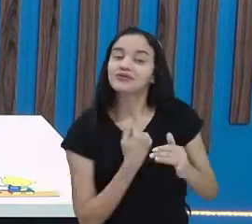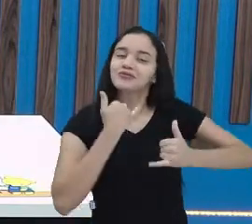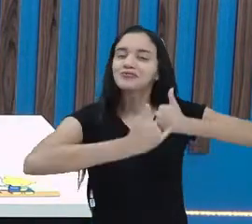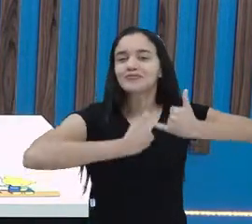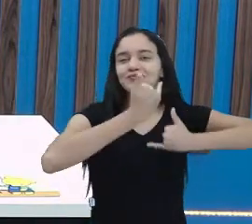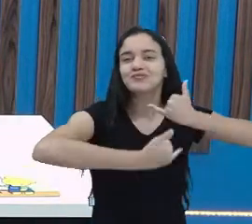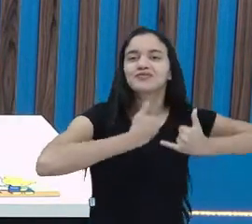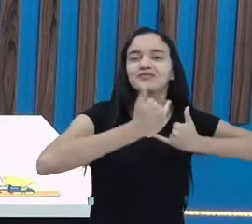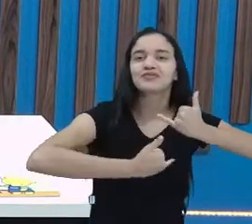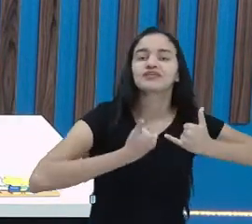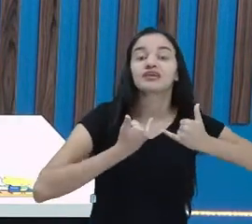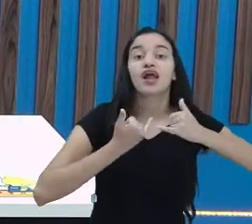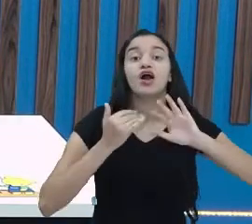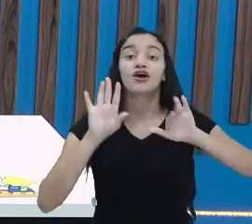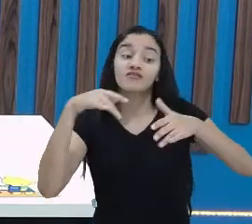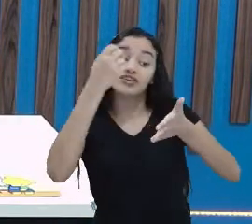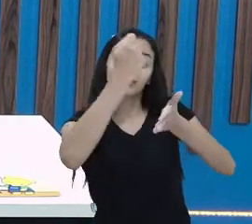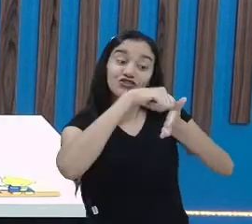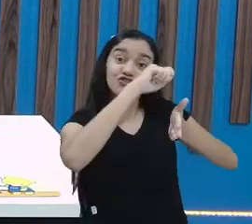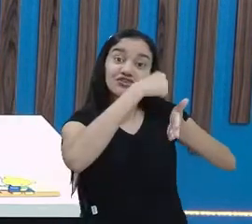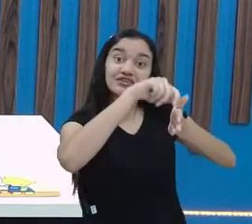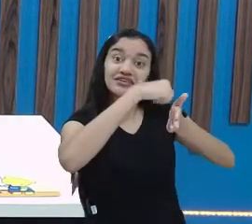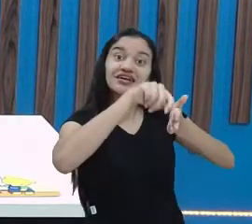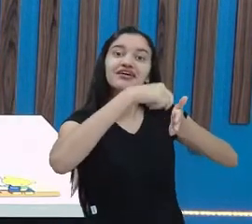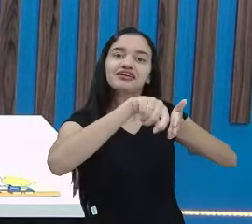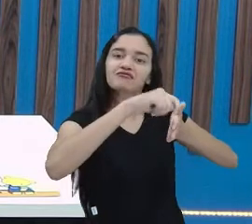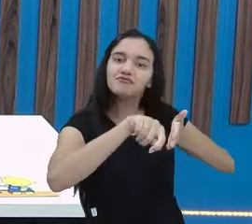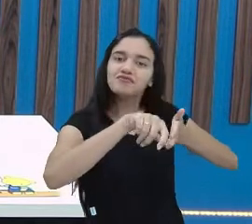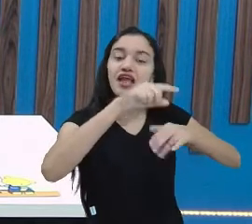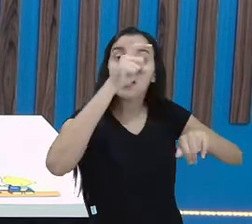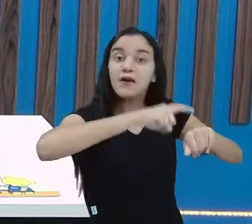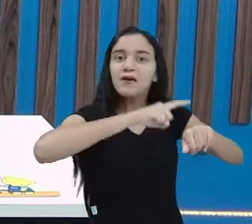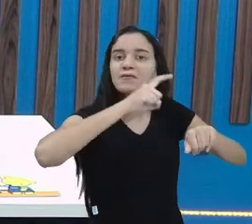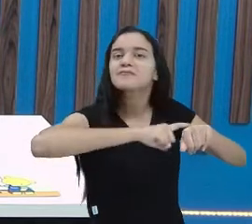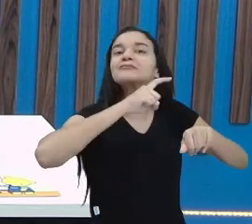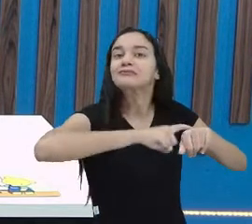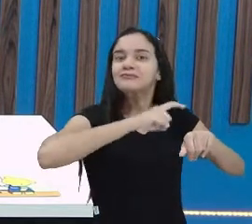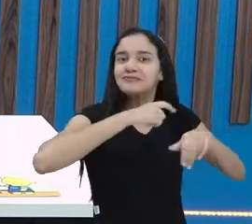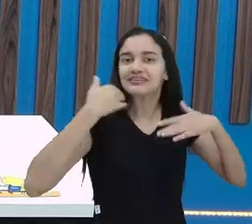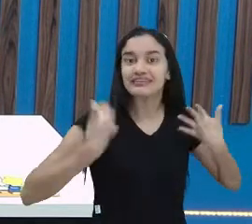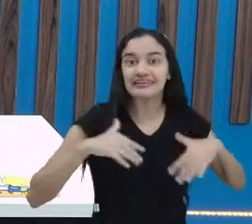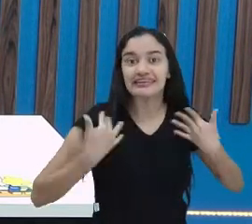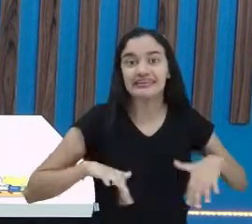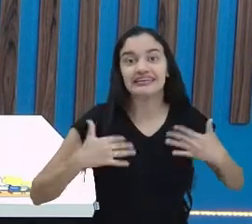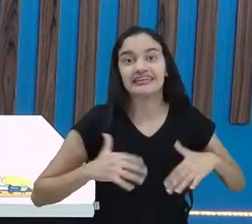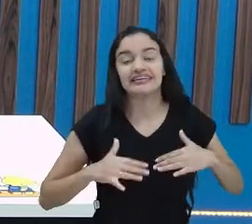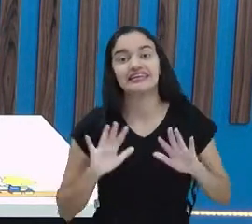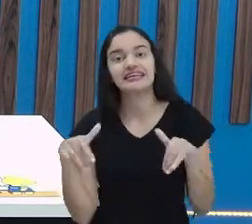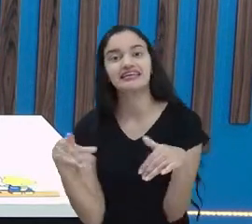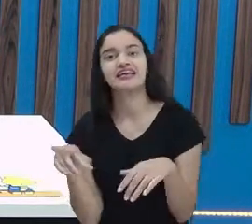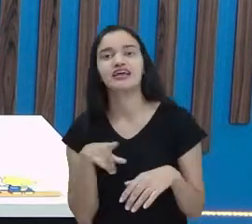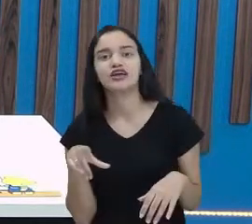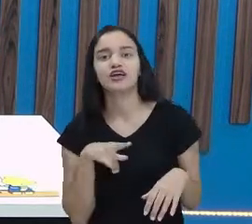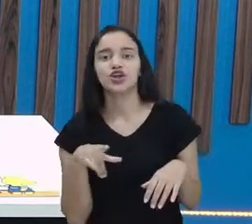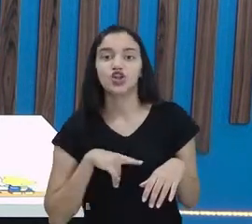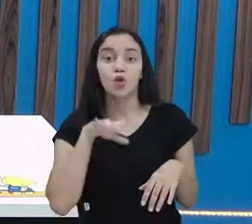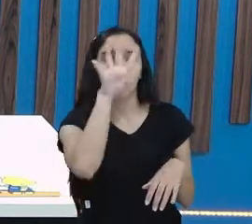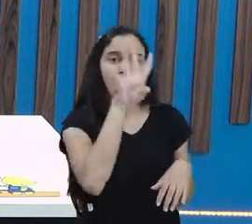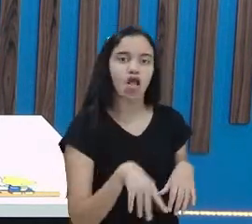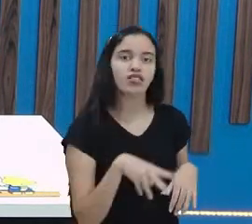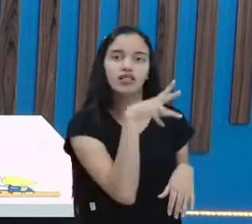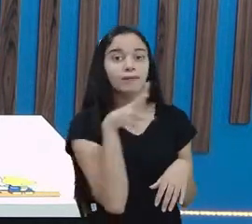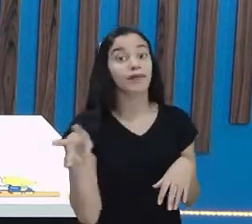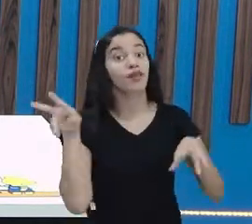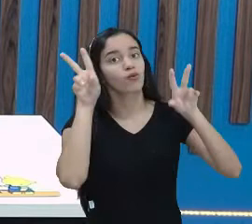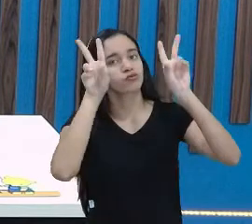joguinho, agora a gente vai escrever por extenso as horas. Ó. Aqui eu tenho uma tabela, um assunto